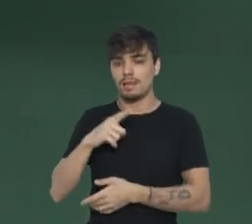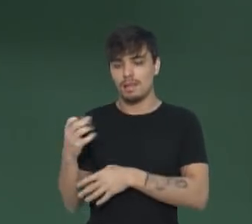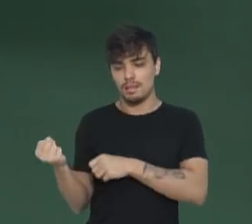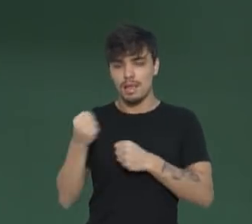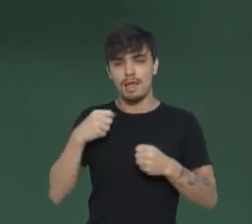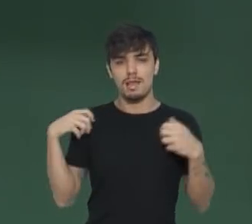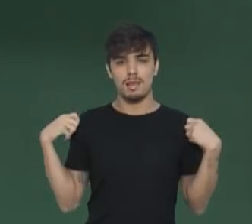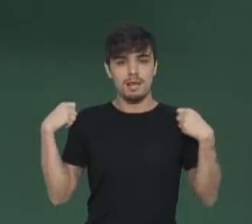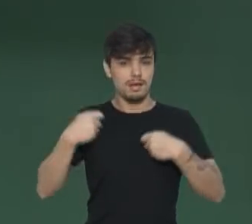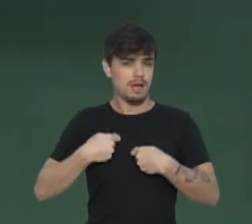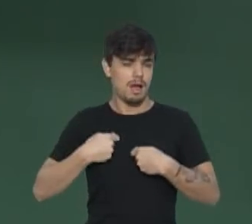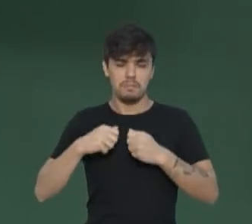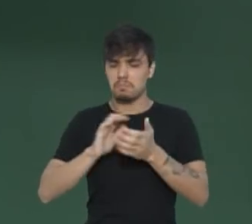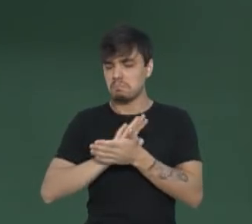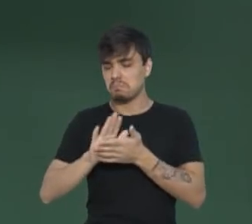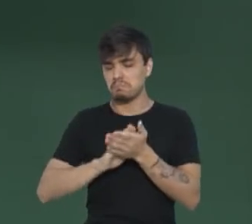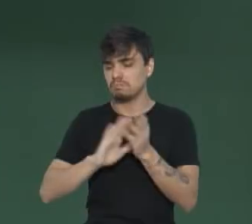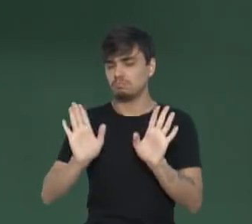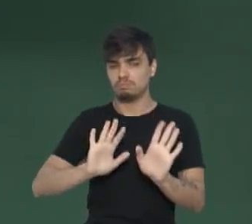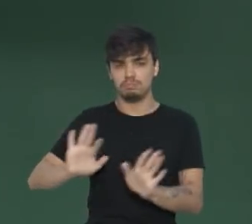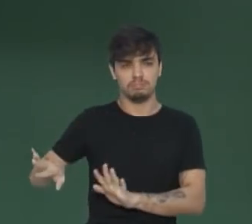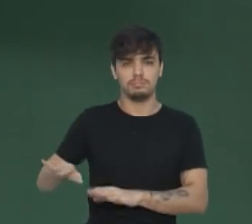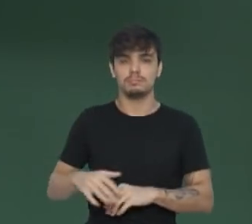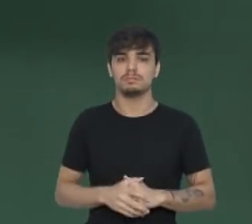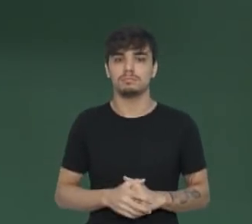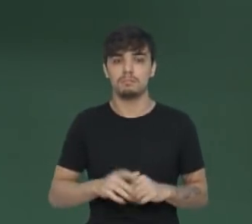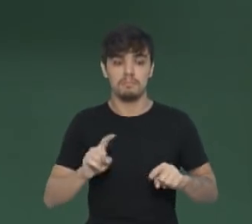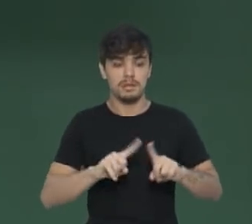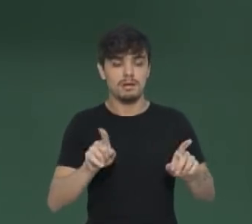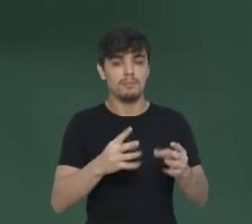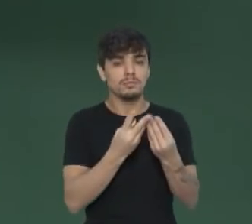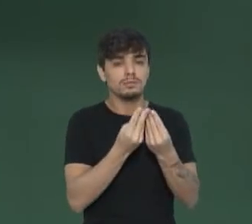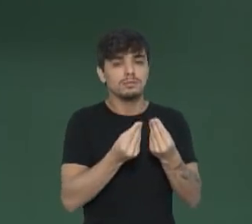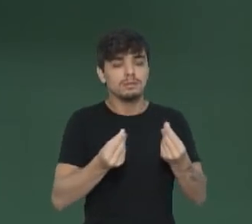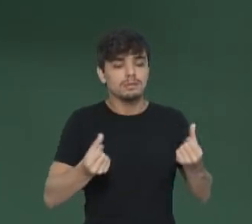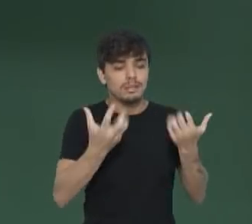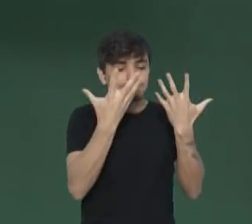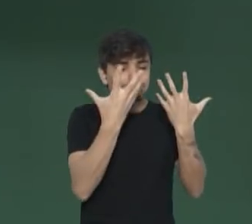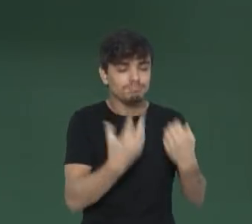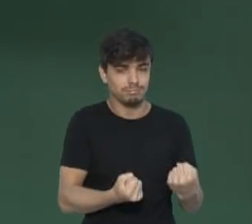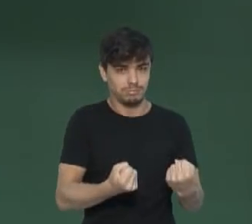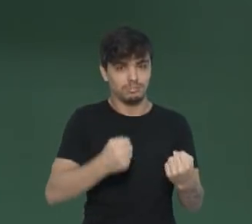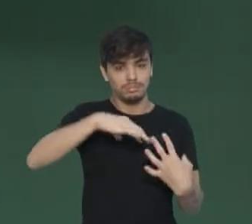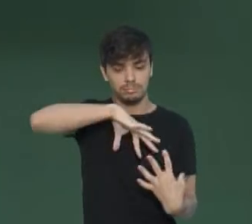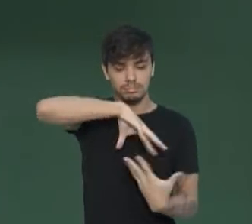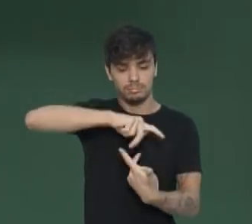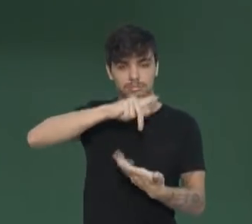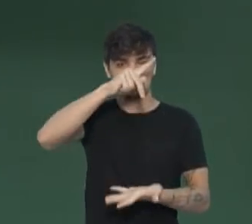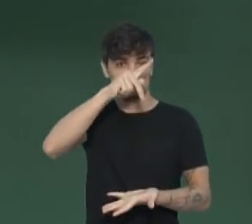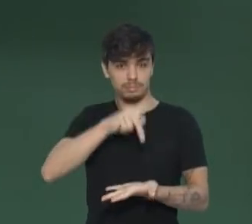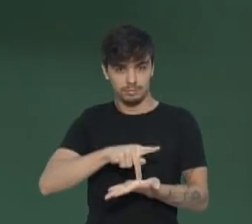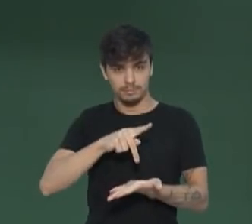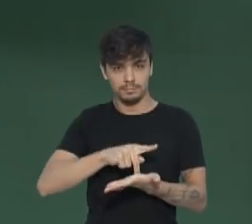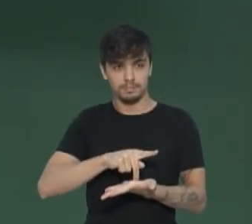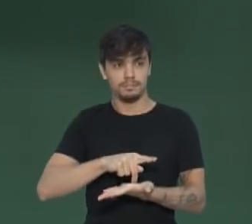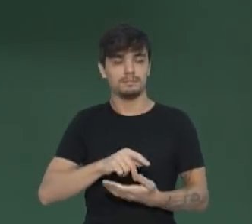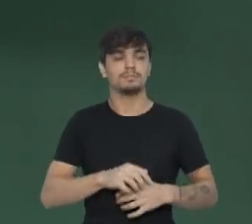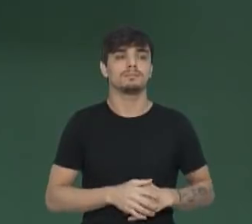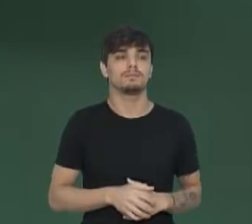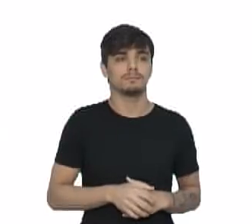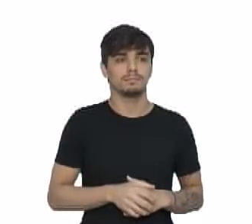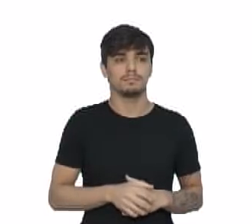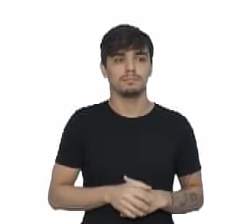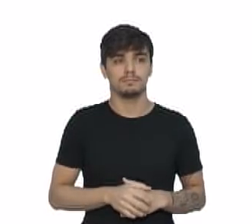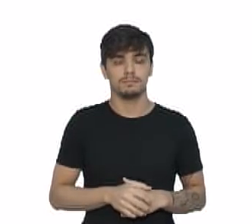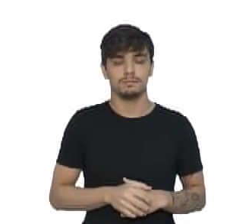ou superpoderes, não é essa a ideia aí, tá? Mas é essa pessoa que se supera e aceita o mundo como o mundo realmente é. Tá? O